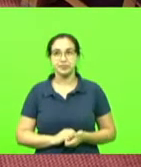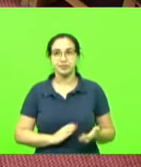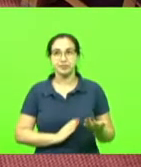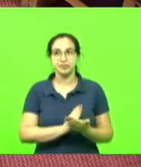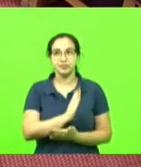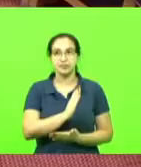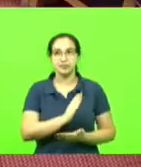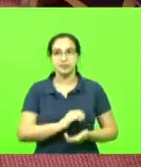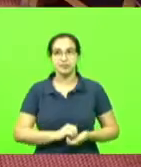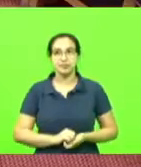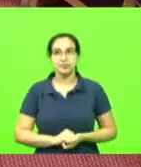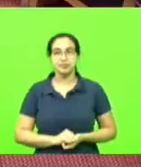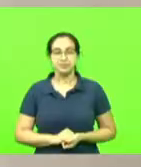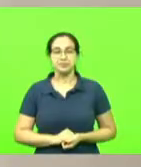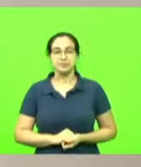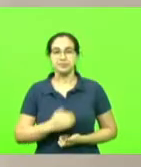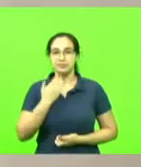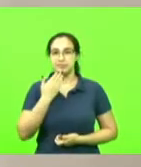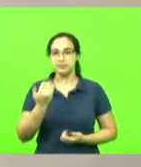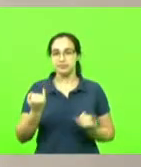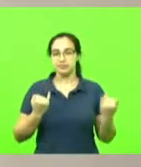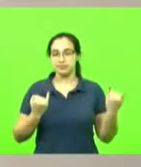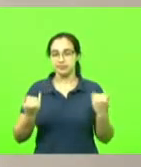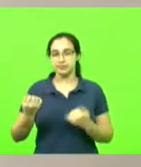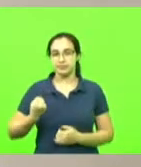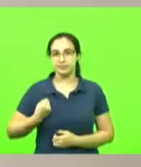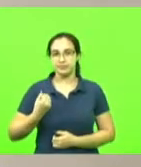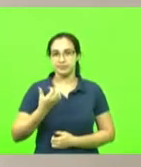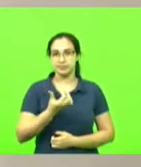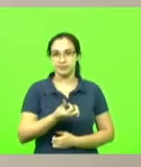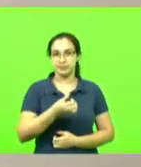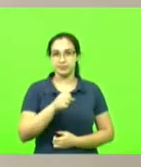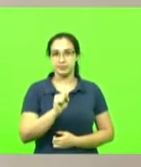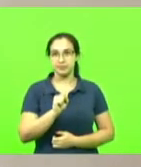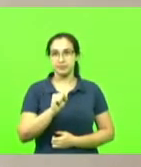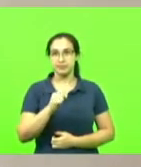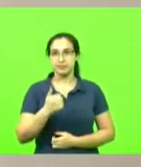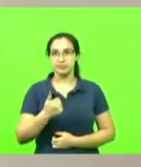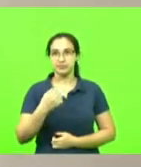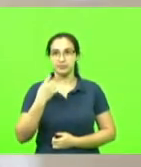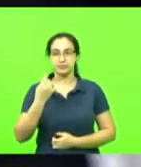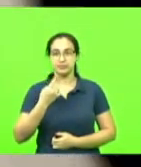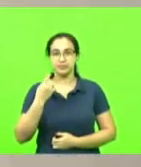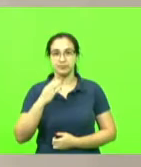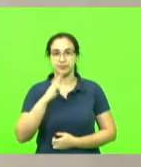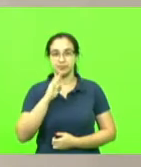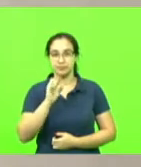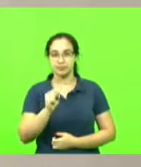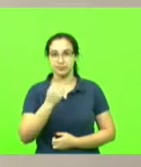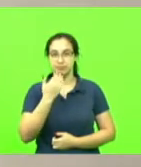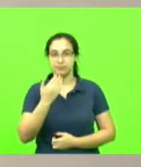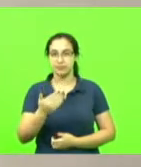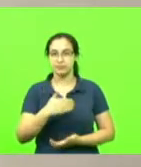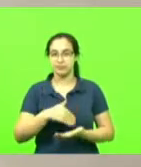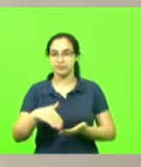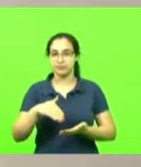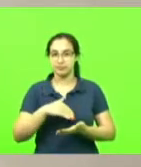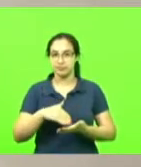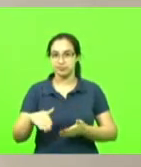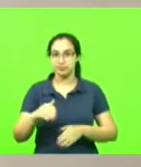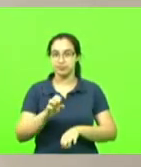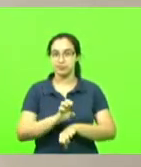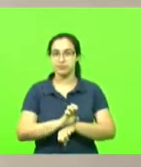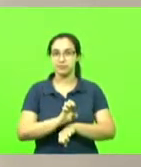Aprovado. Pedido de informação número 681, deputado Bruno Souza, solicitando ao secretário de Estado de Saúde